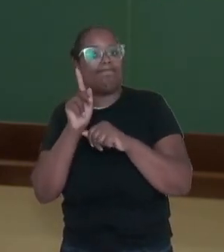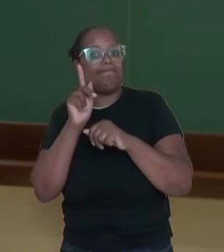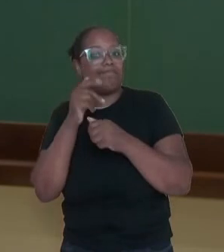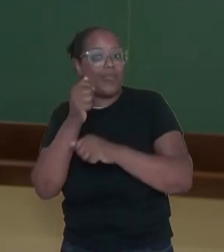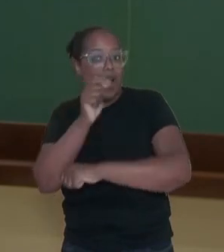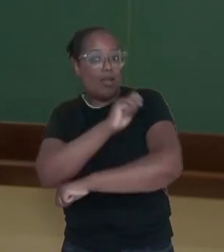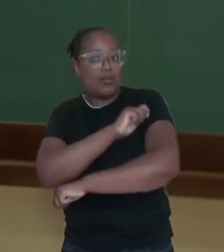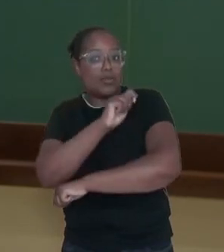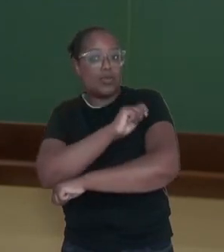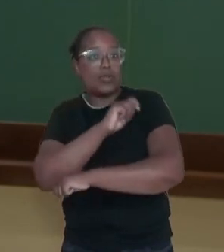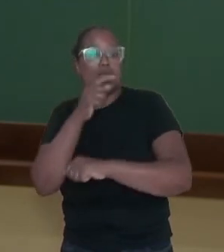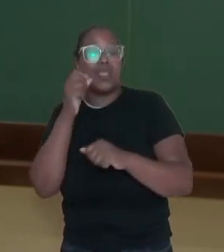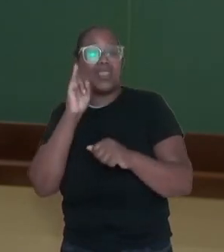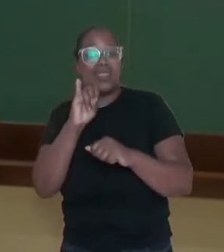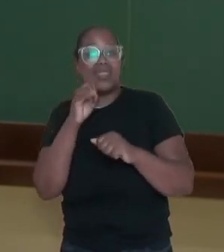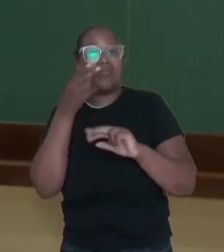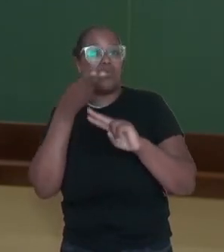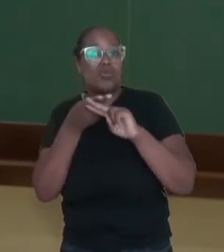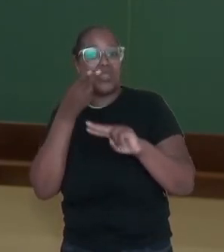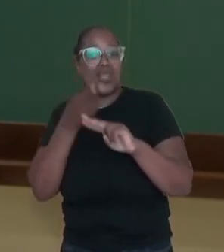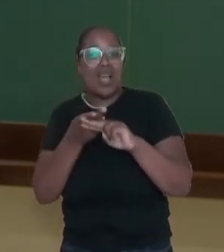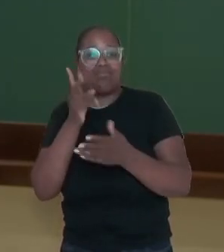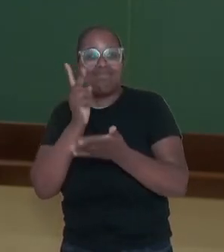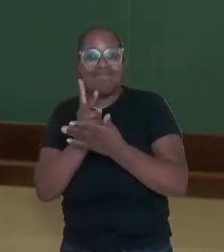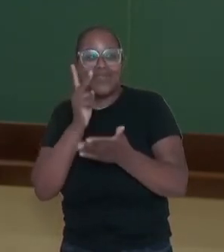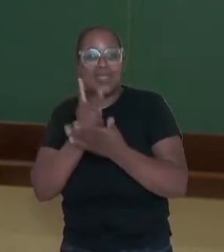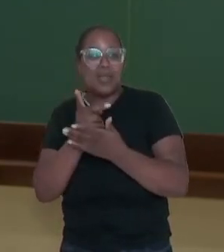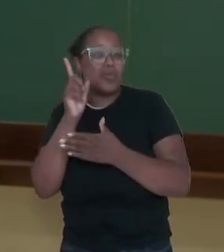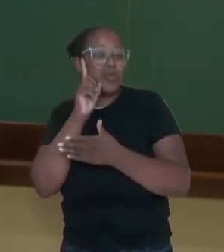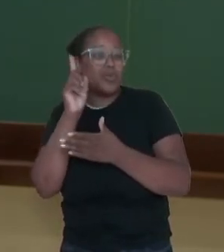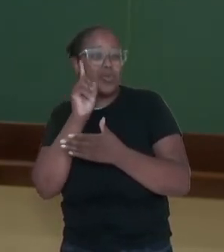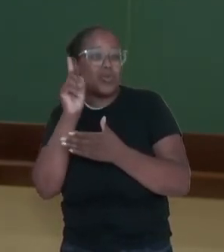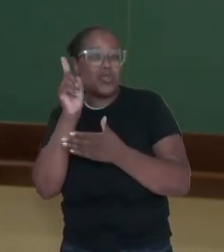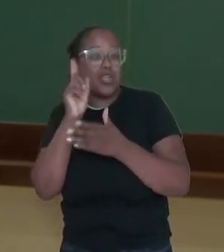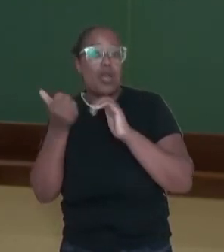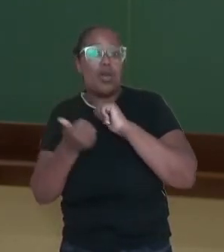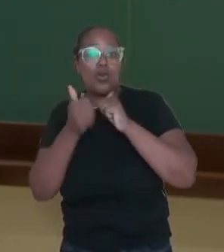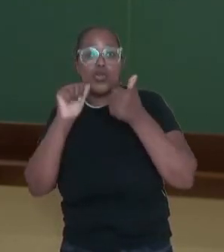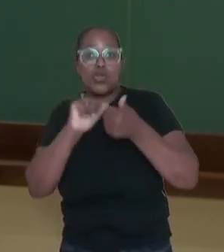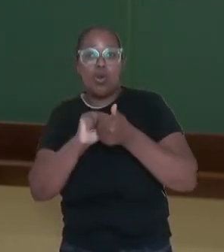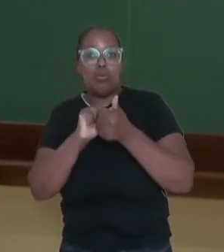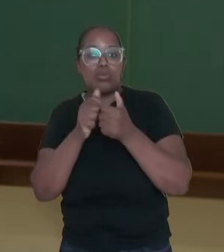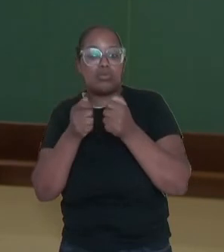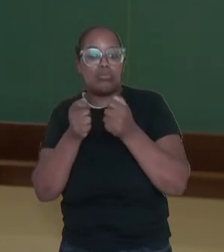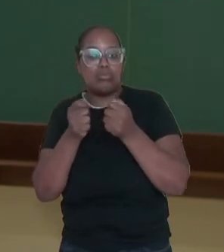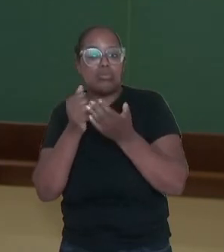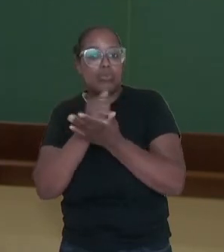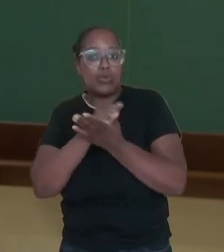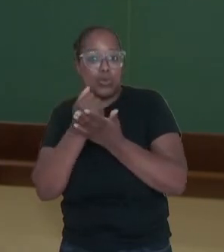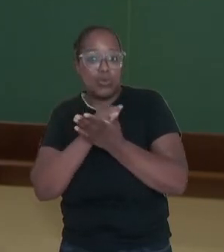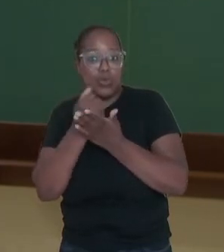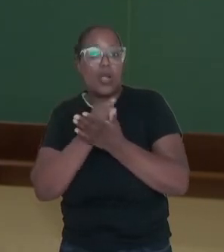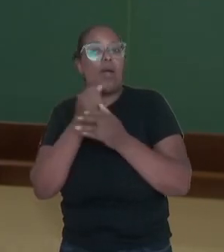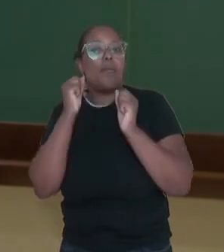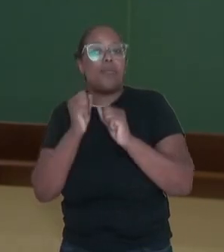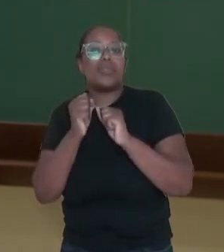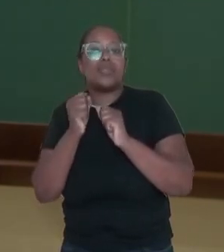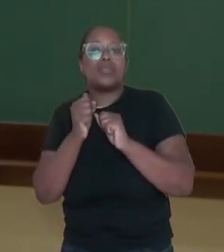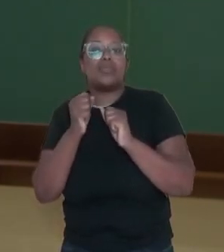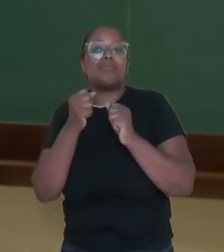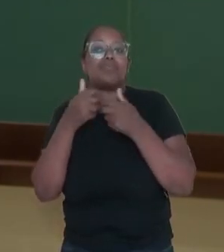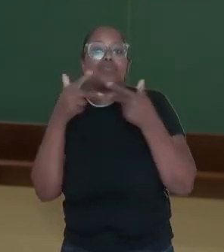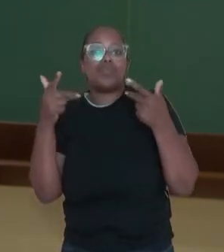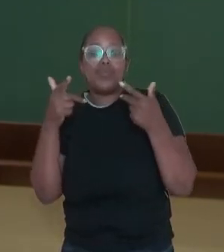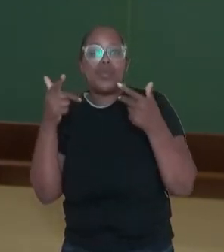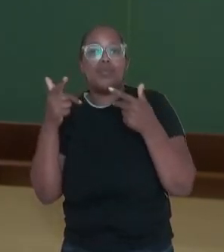ao serem usados com frequência excessiva, os jogos eletrônicos podem se caracterizar como um vício